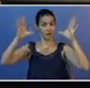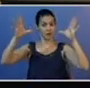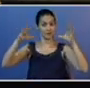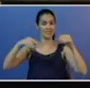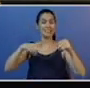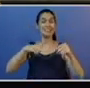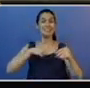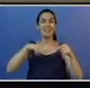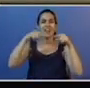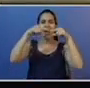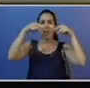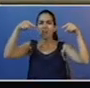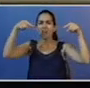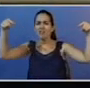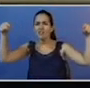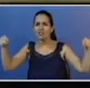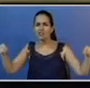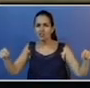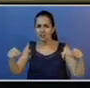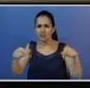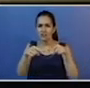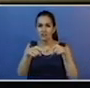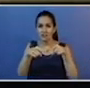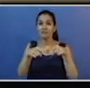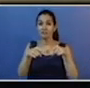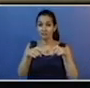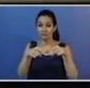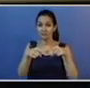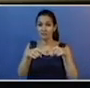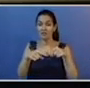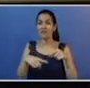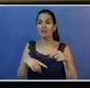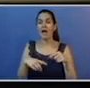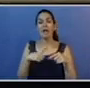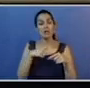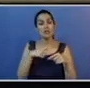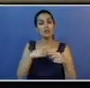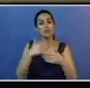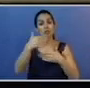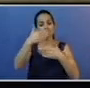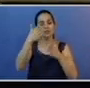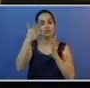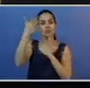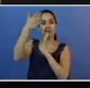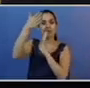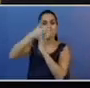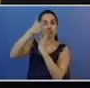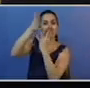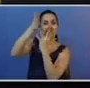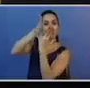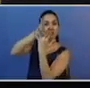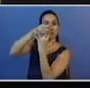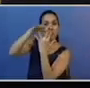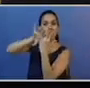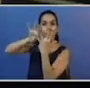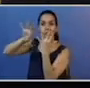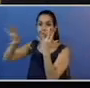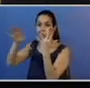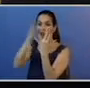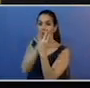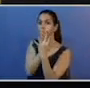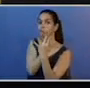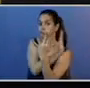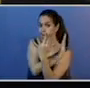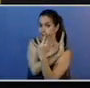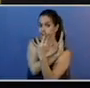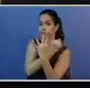como o próprio nome diz, os esportes de rede, eles têm como característica uma divisão entre os times, divisão da quadra, né? Então, cada time fica de